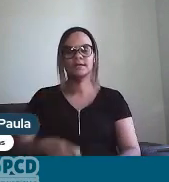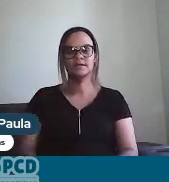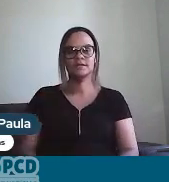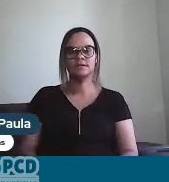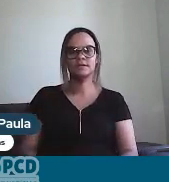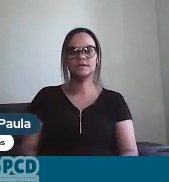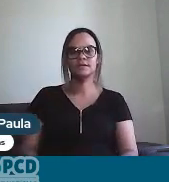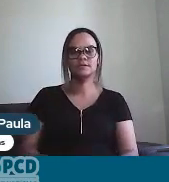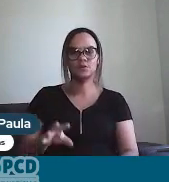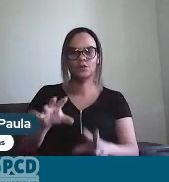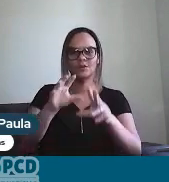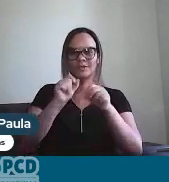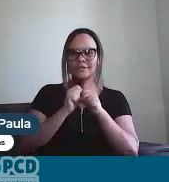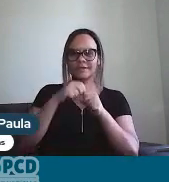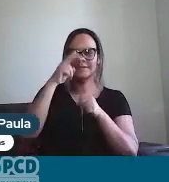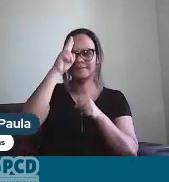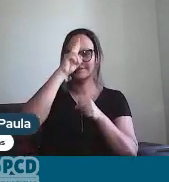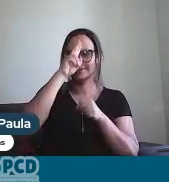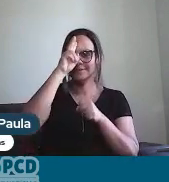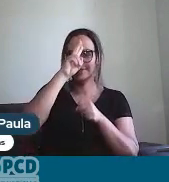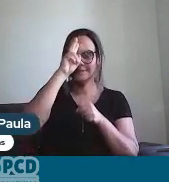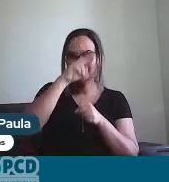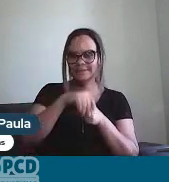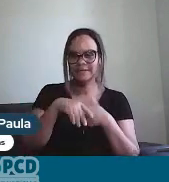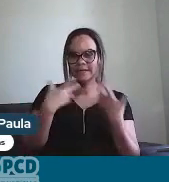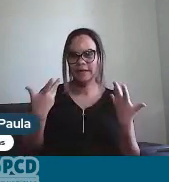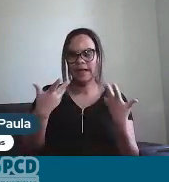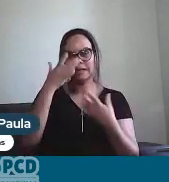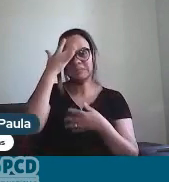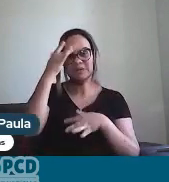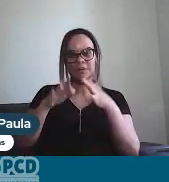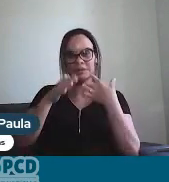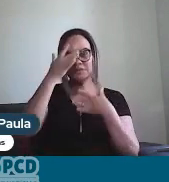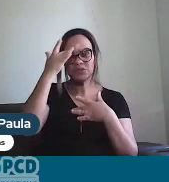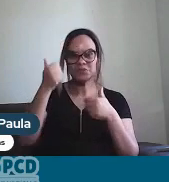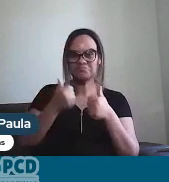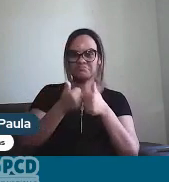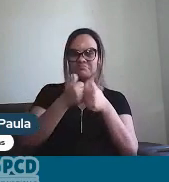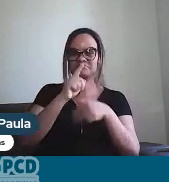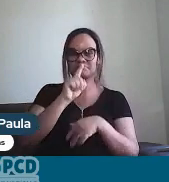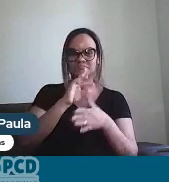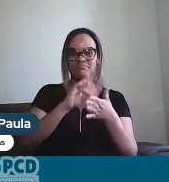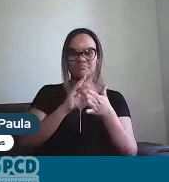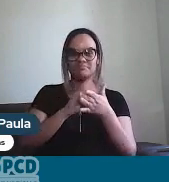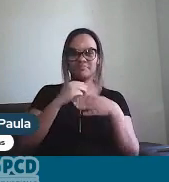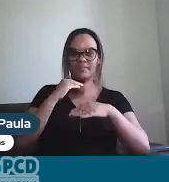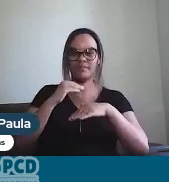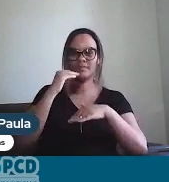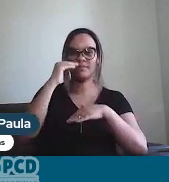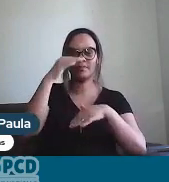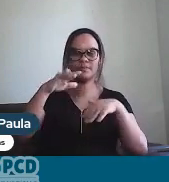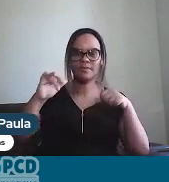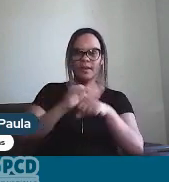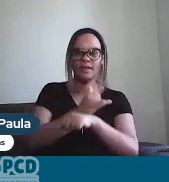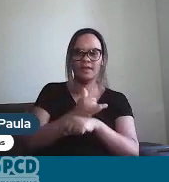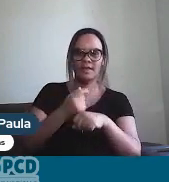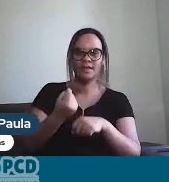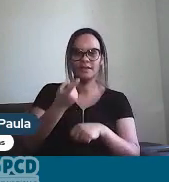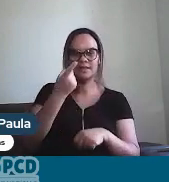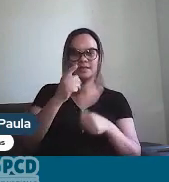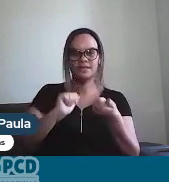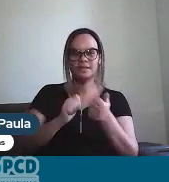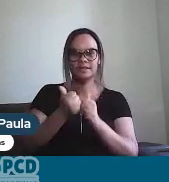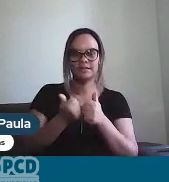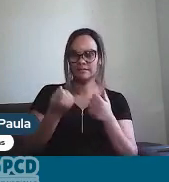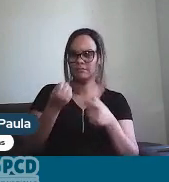até resgatar um pouquinho da história, porque às vezes nem todo mundo acompanhou, né? Na verdade, essa construção de um instrumento unificado de avaliação não é